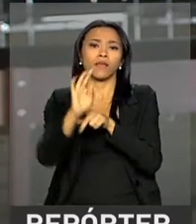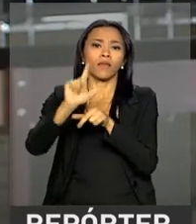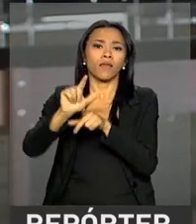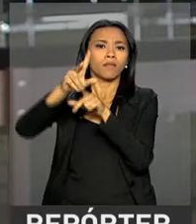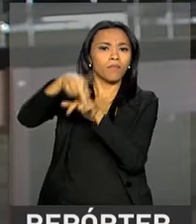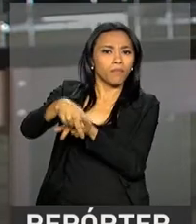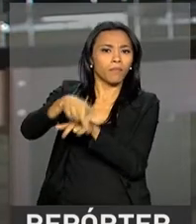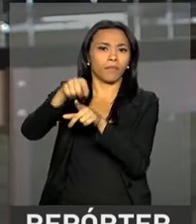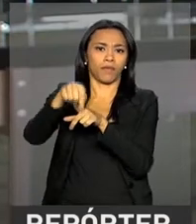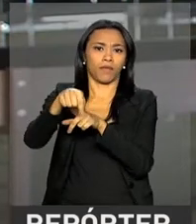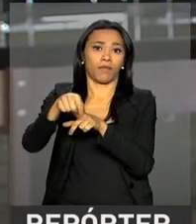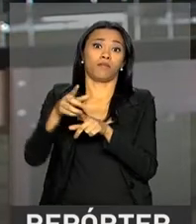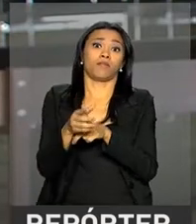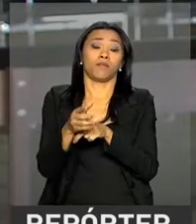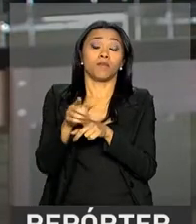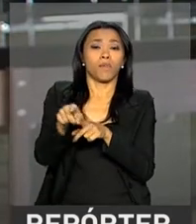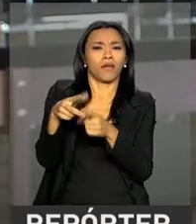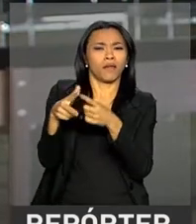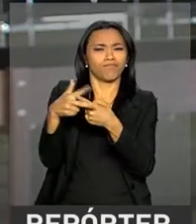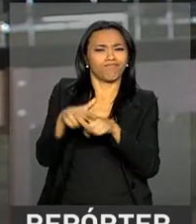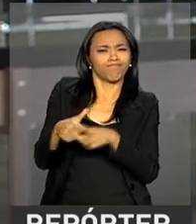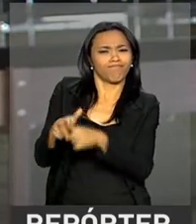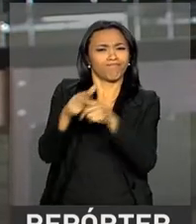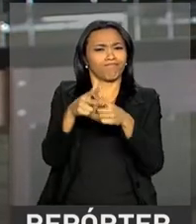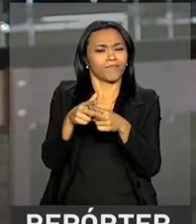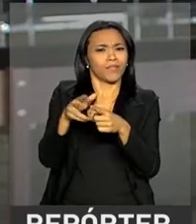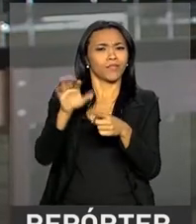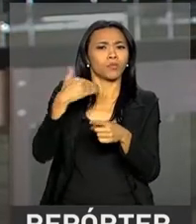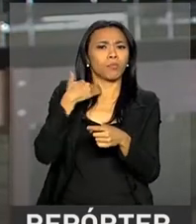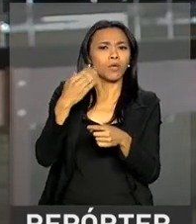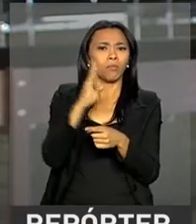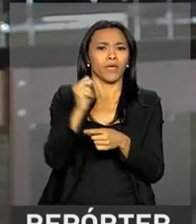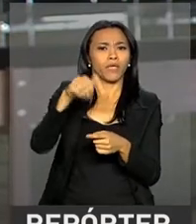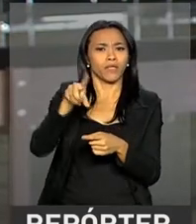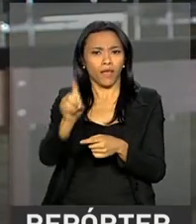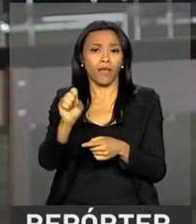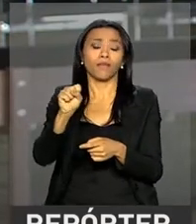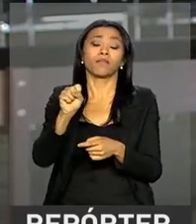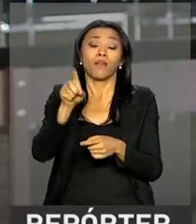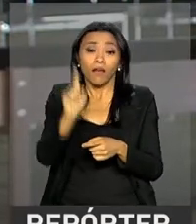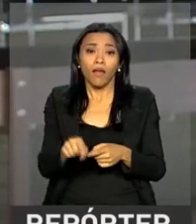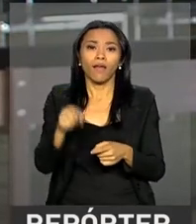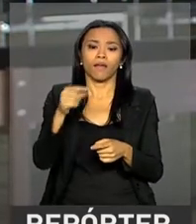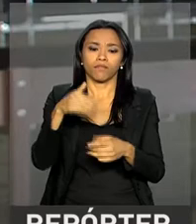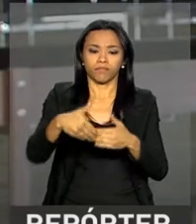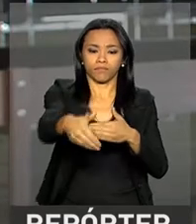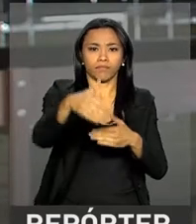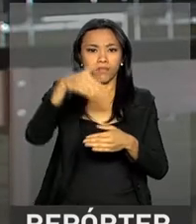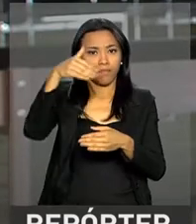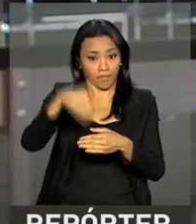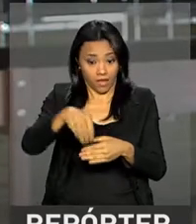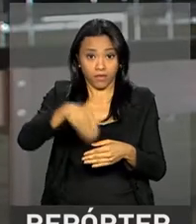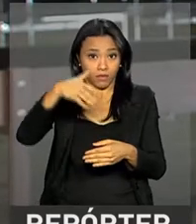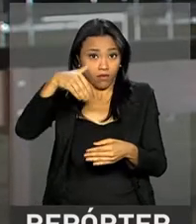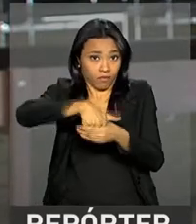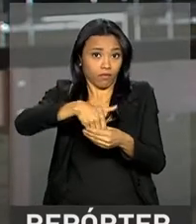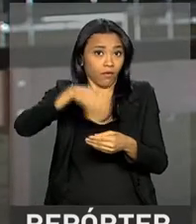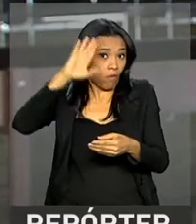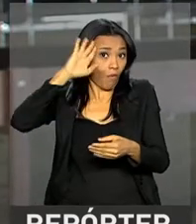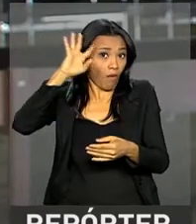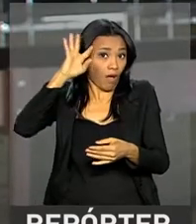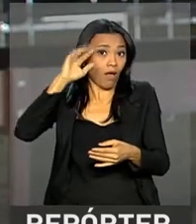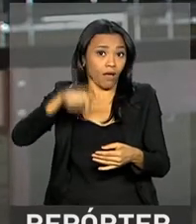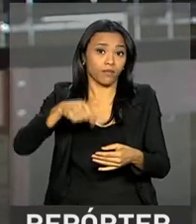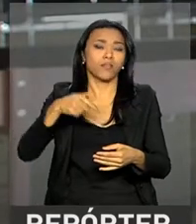financiamentos do bnds essa votação está prevista para esta quarta feira os deputados já votaram o texto principal